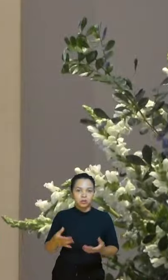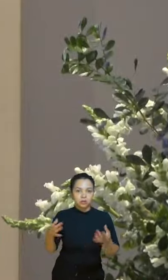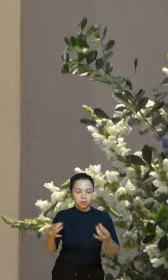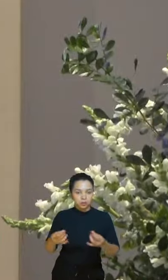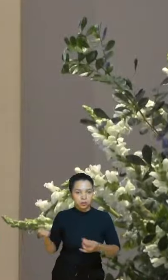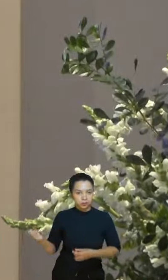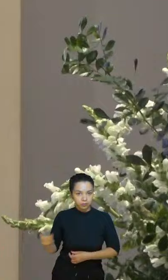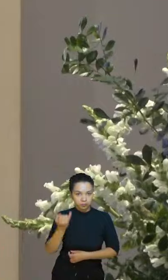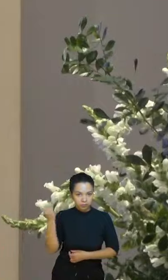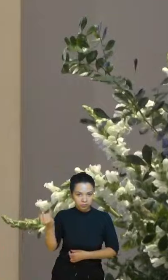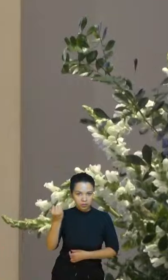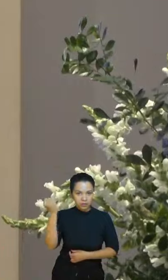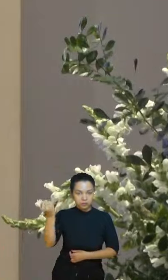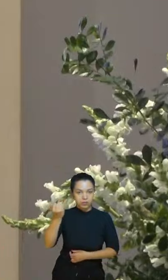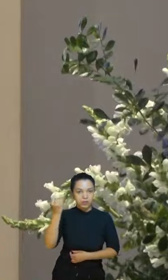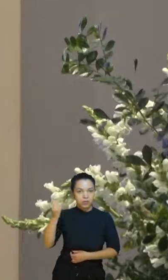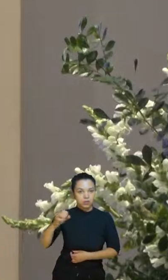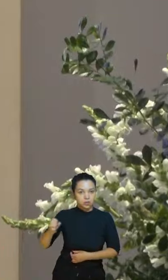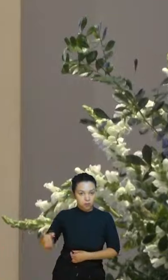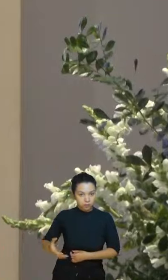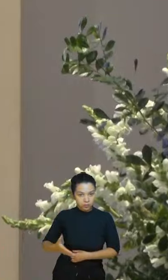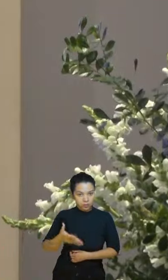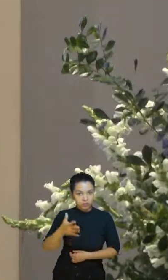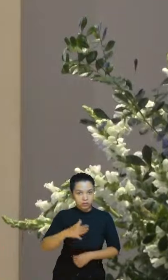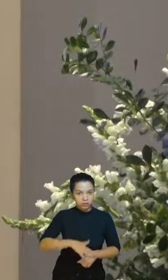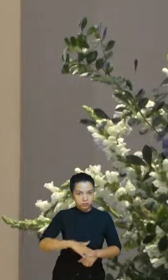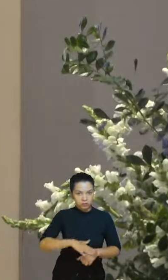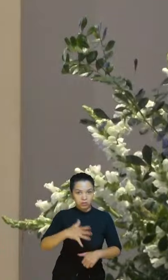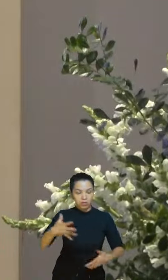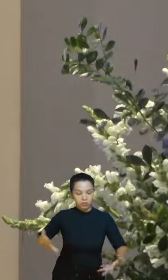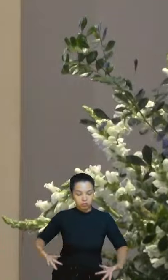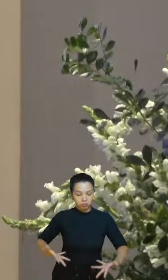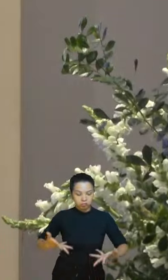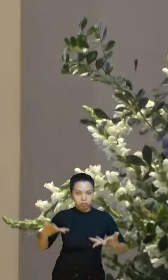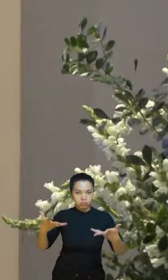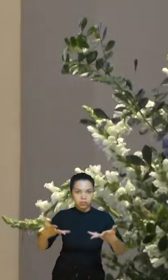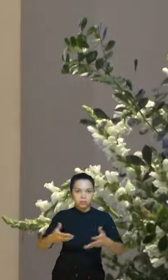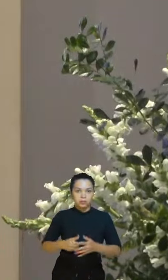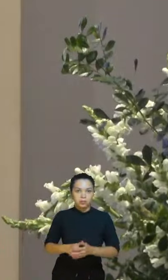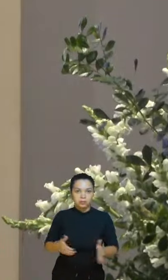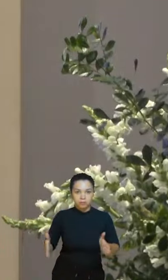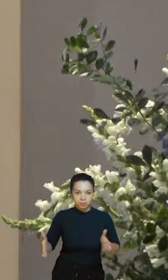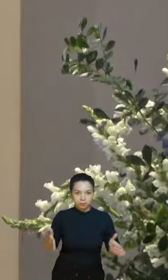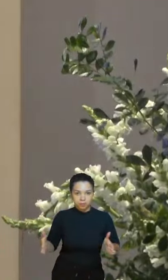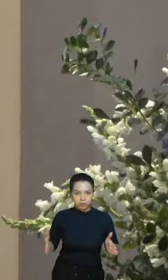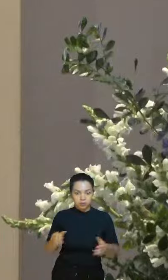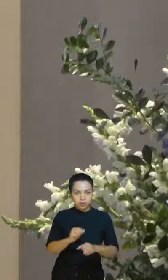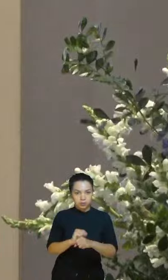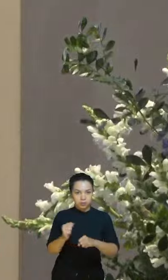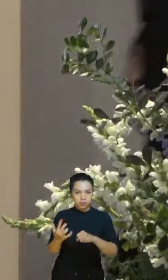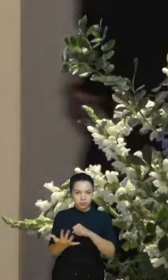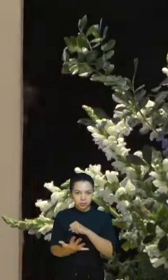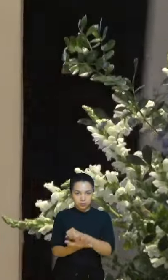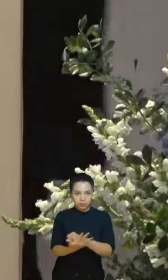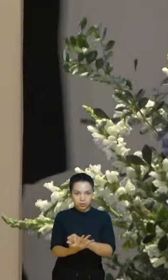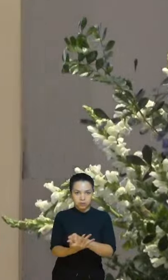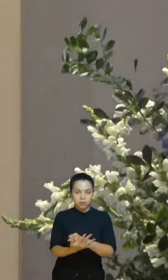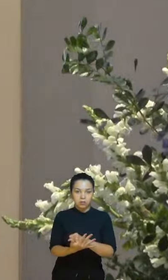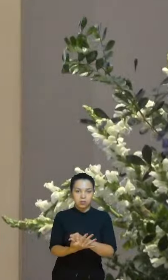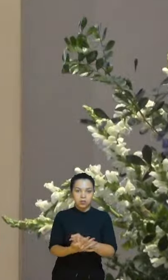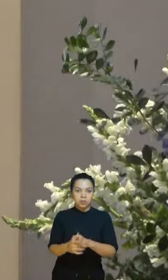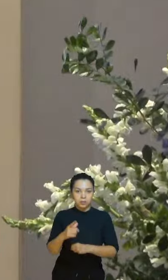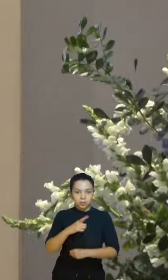fundamental e a Inovação mais se evidenciou no período da pandemia distópica que tivemos o